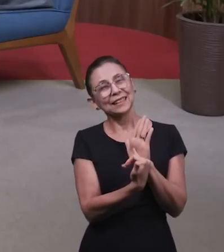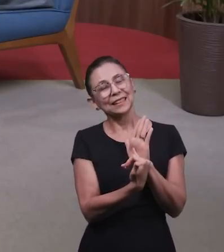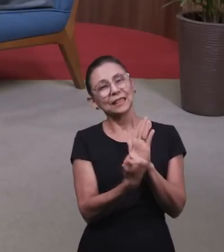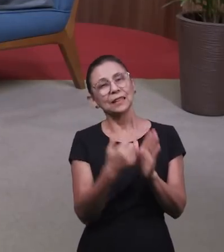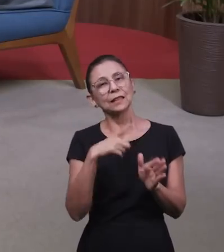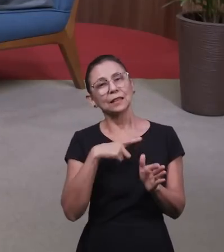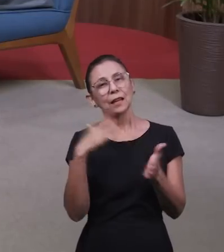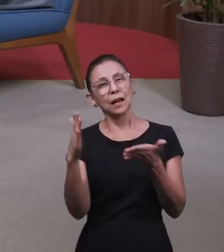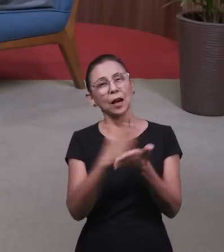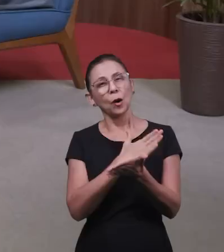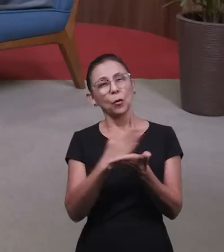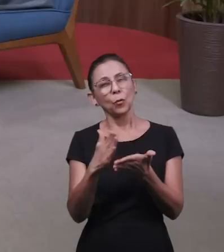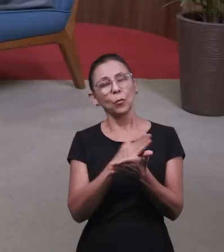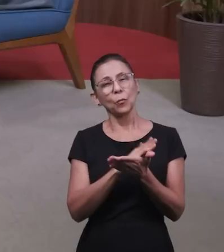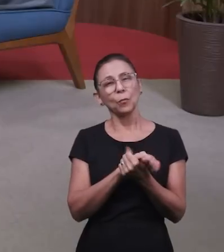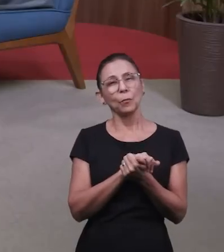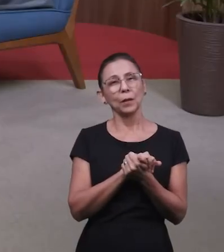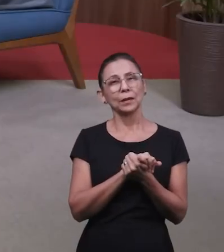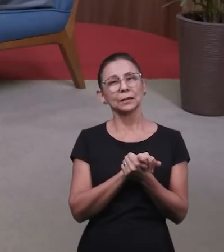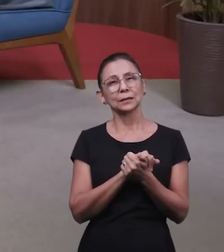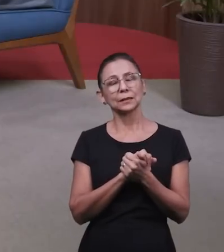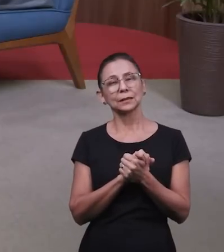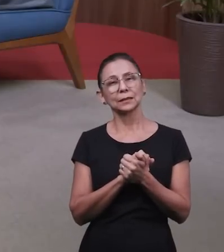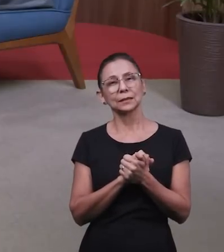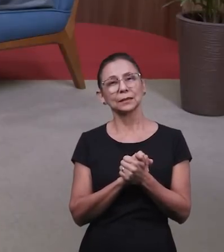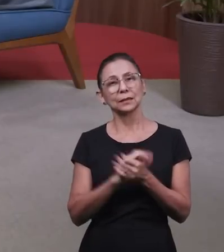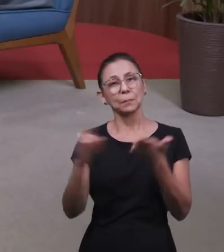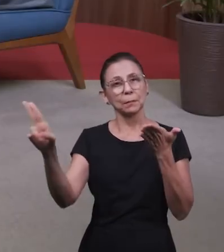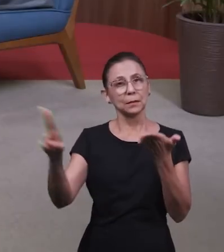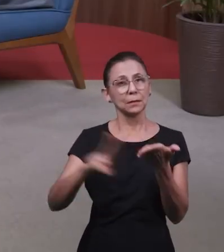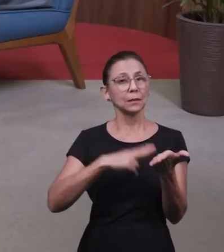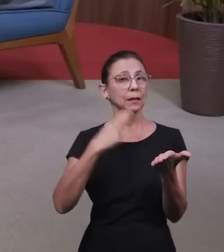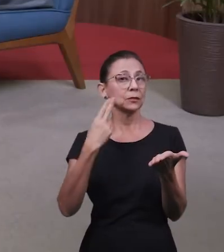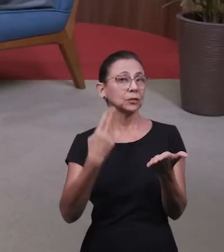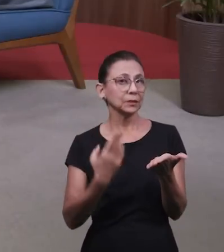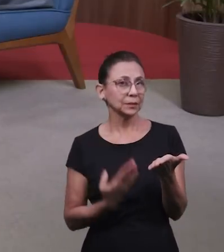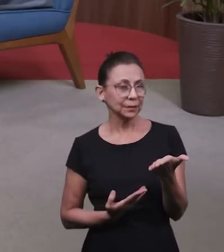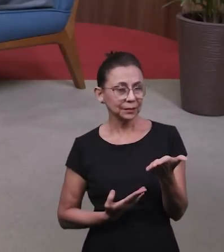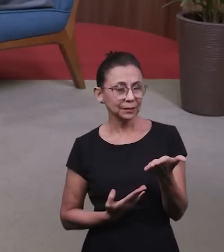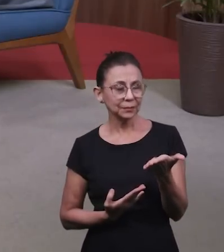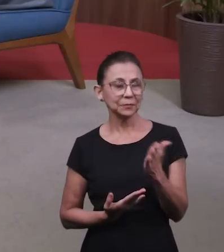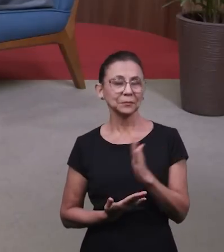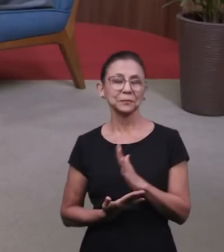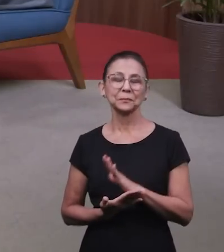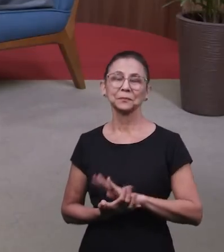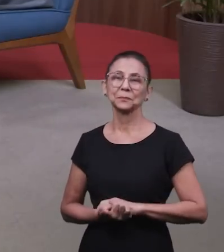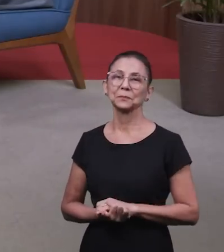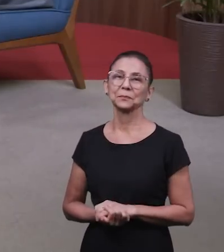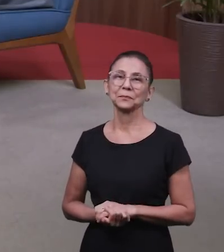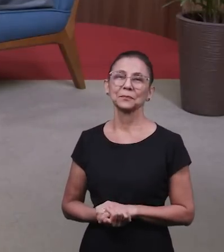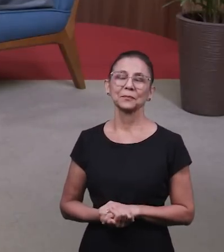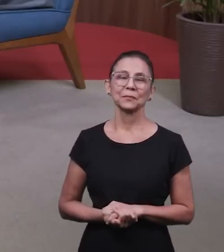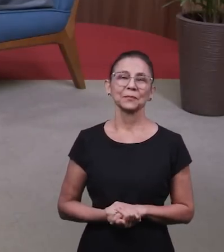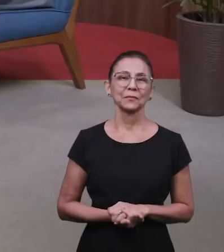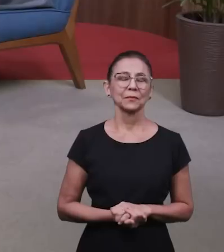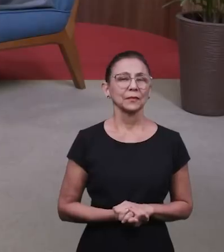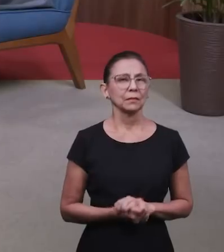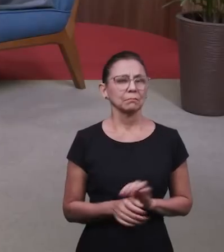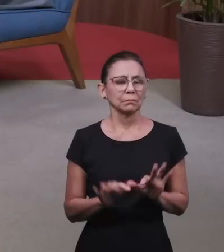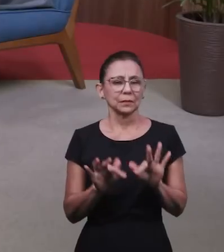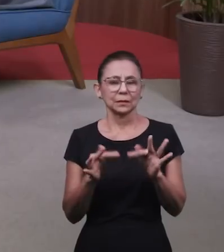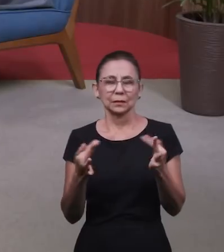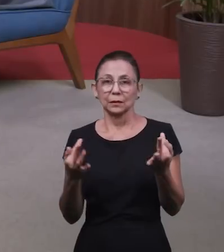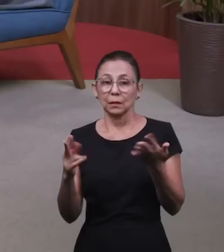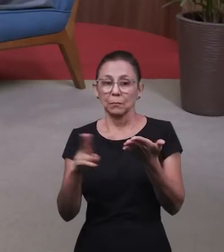participações que são mensagens que nos são enviadas E para enviar essa mensagem, basta